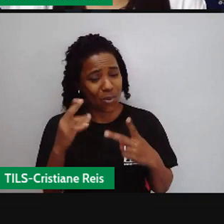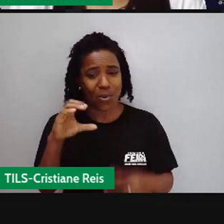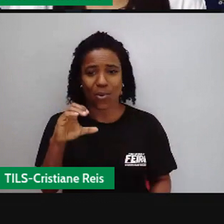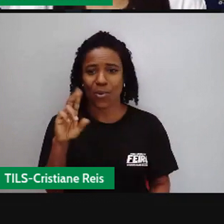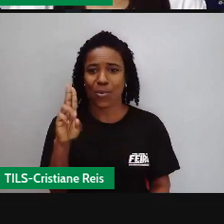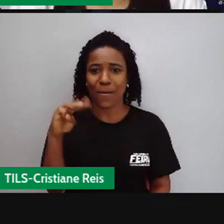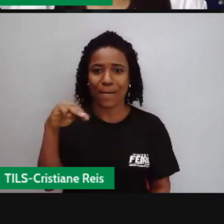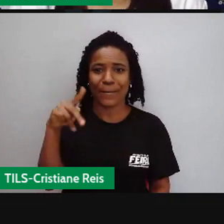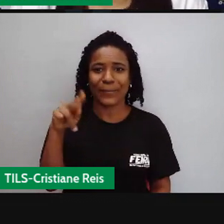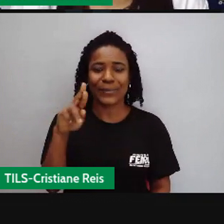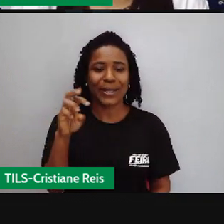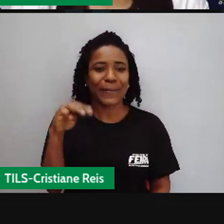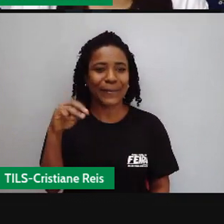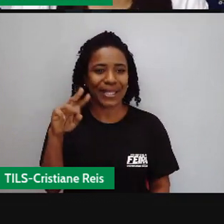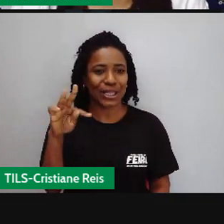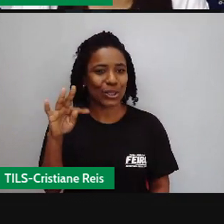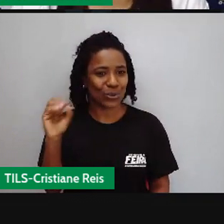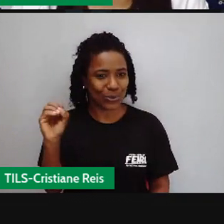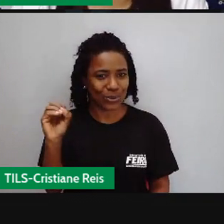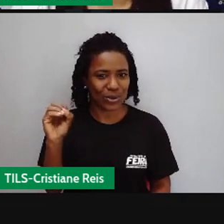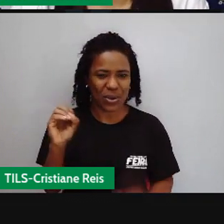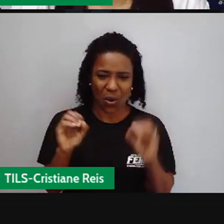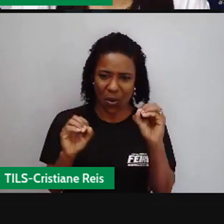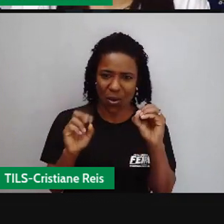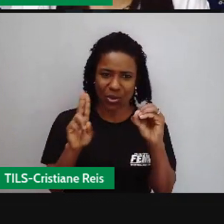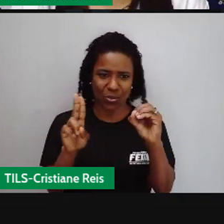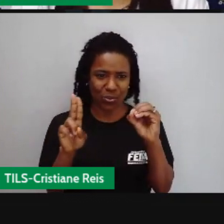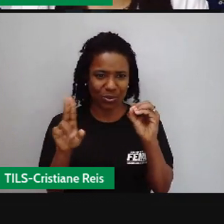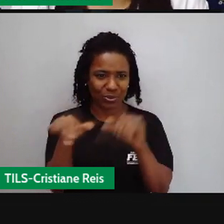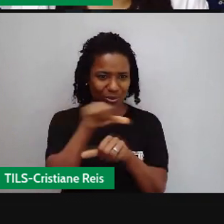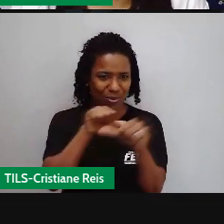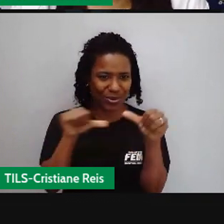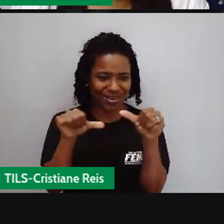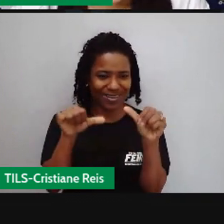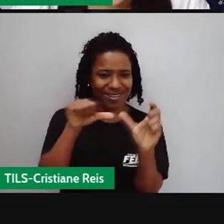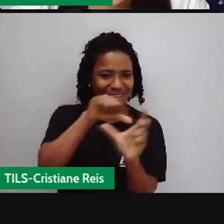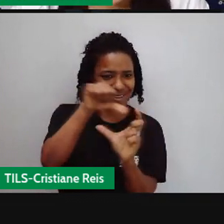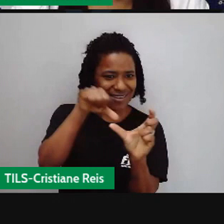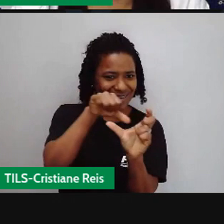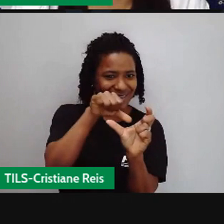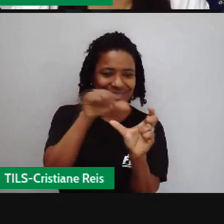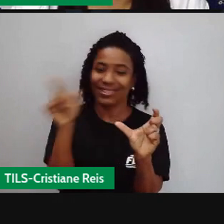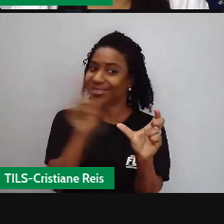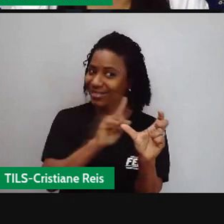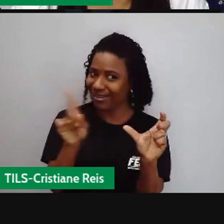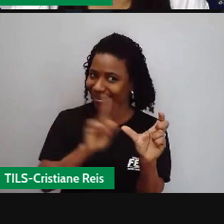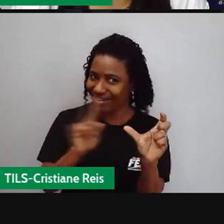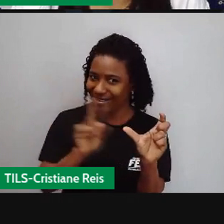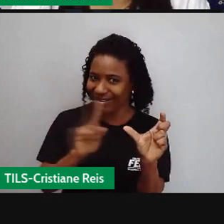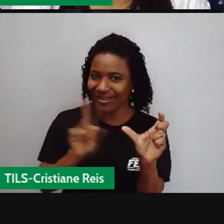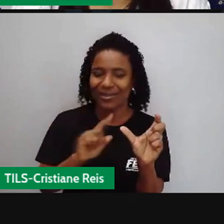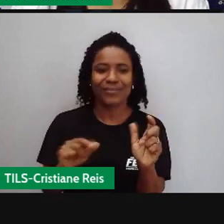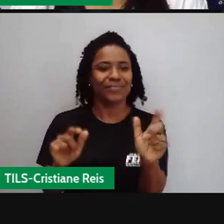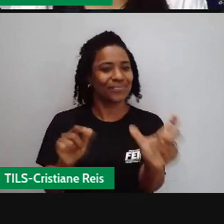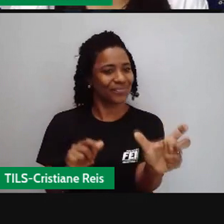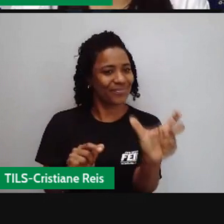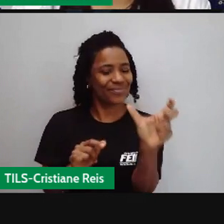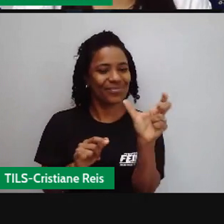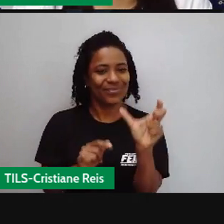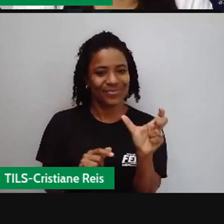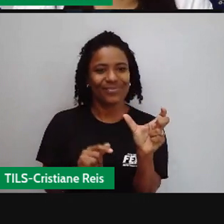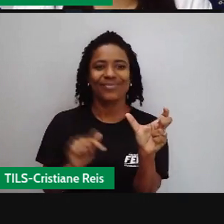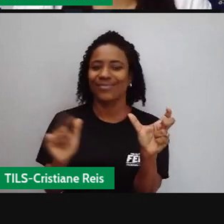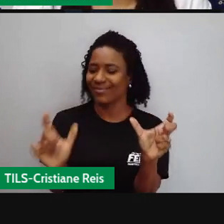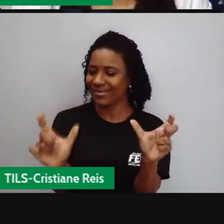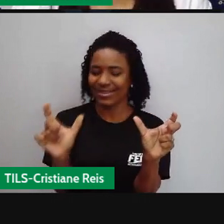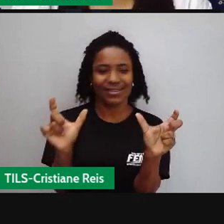não. Existem realmente essas duas palavras. Que a escrita aí é muito parecida, não é só trocar aí a letra O e a